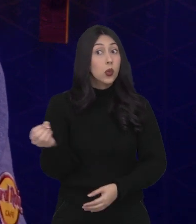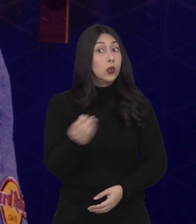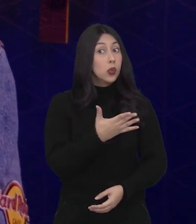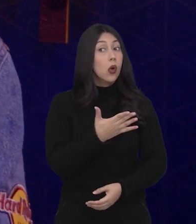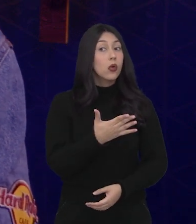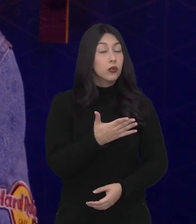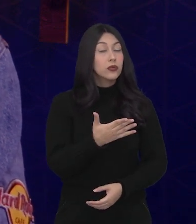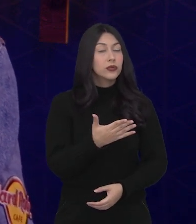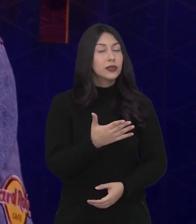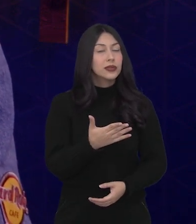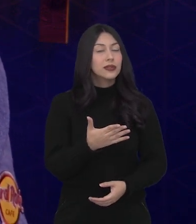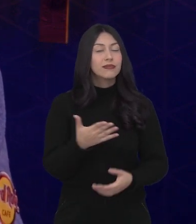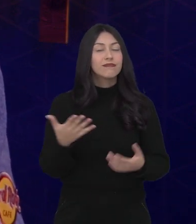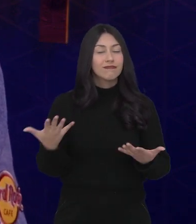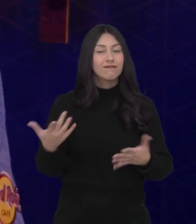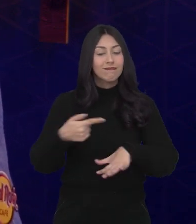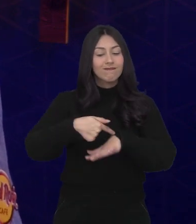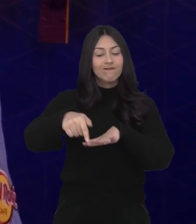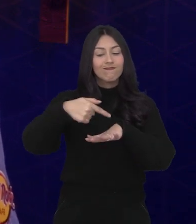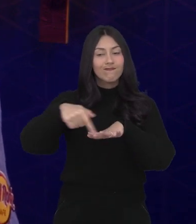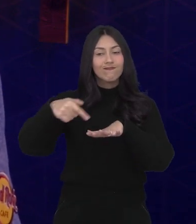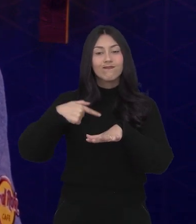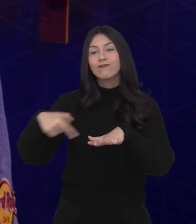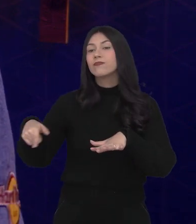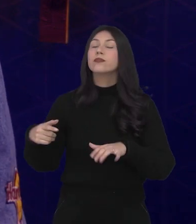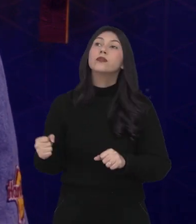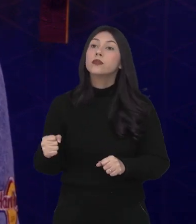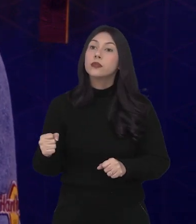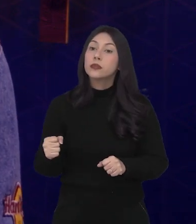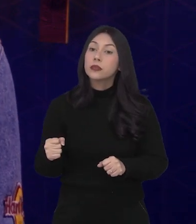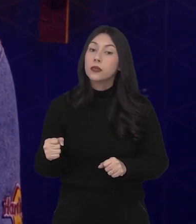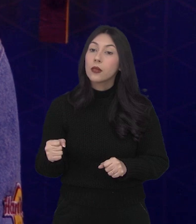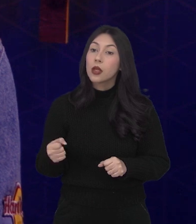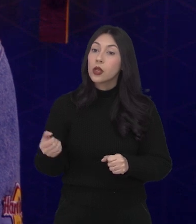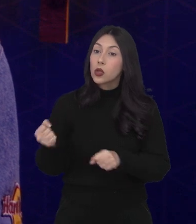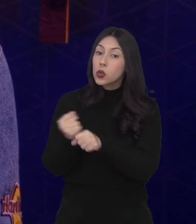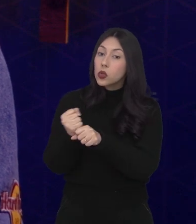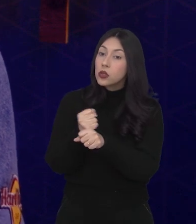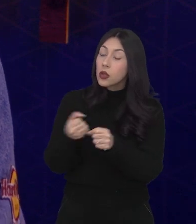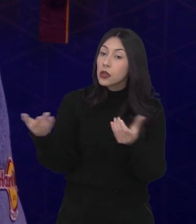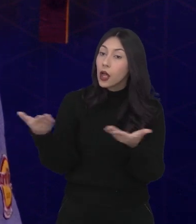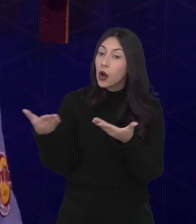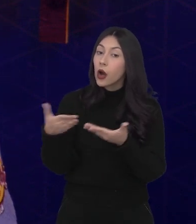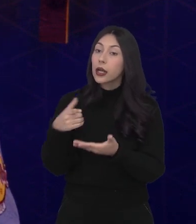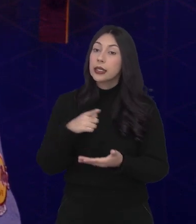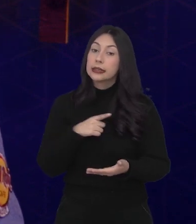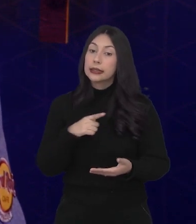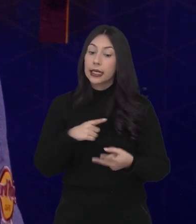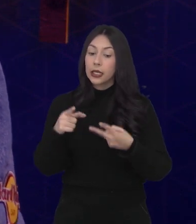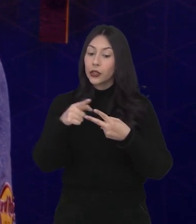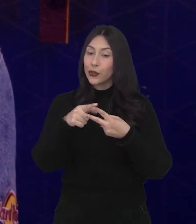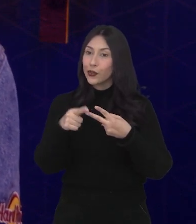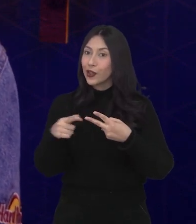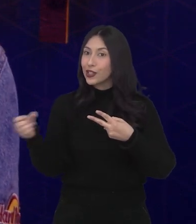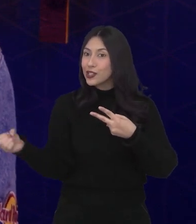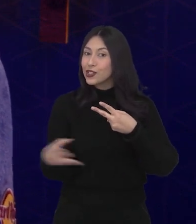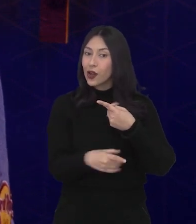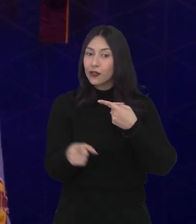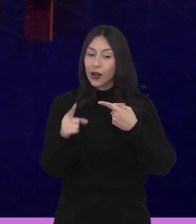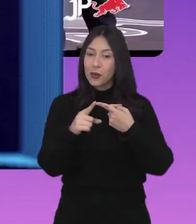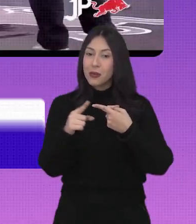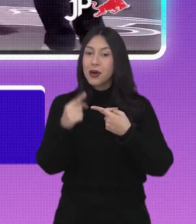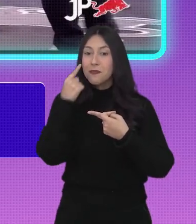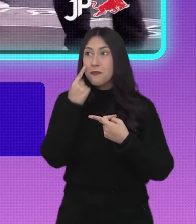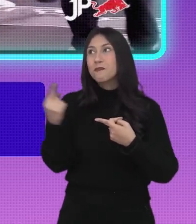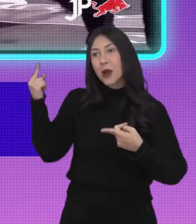últimos esportes, as últimas modalidades que entraram aí. Nas Olimpíadas desse ano, a gente tem duas novidades, que